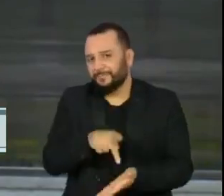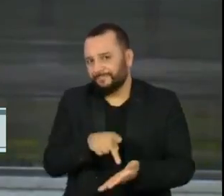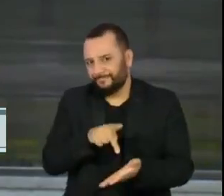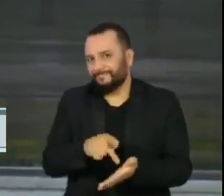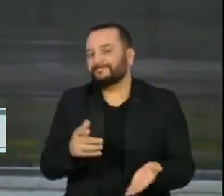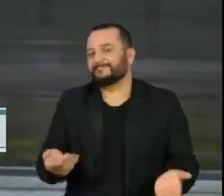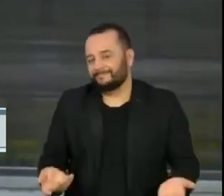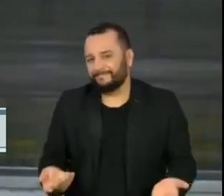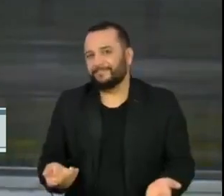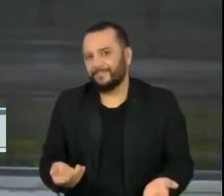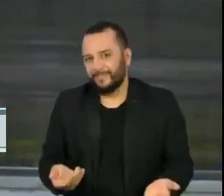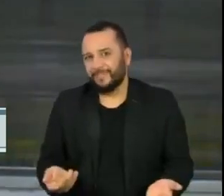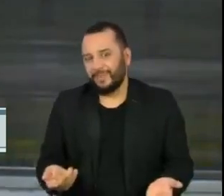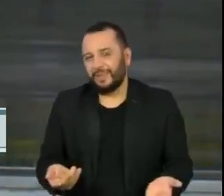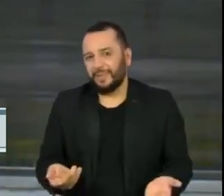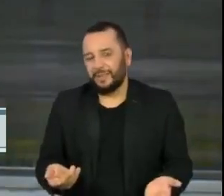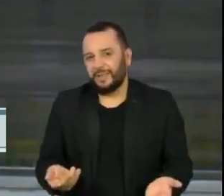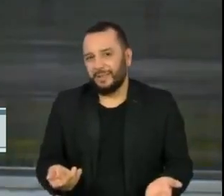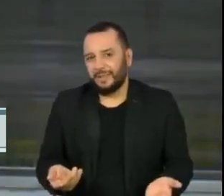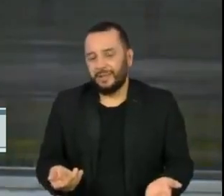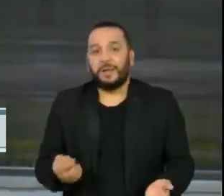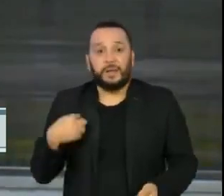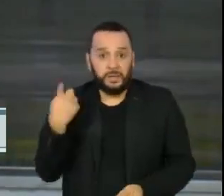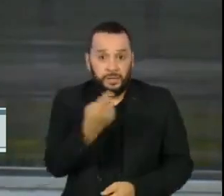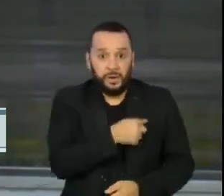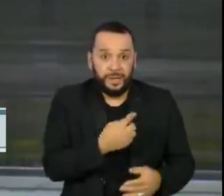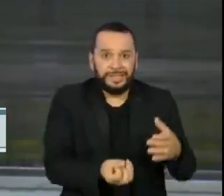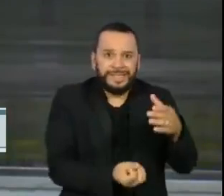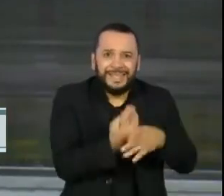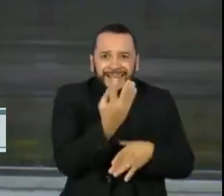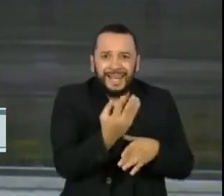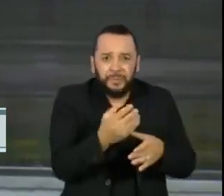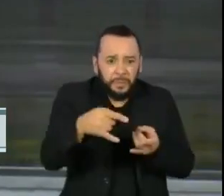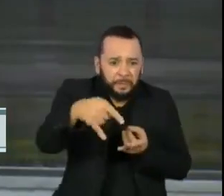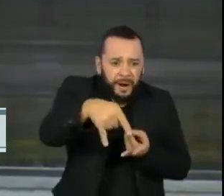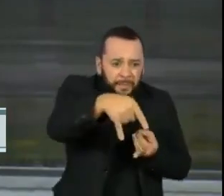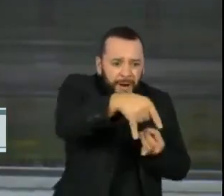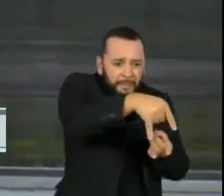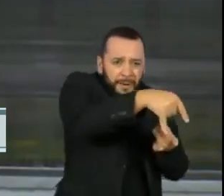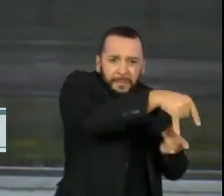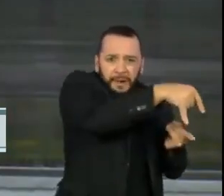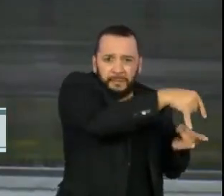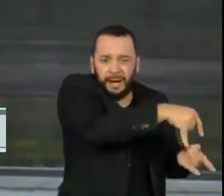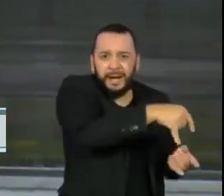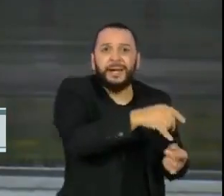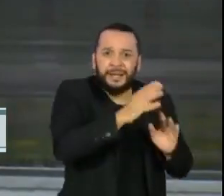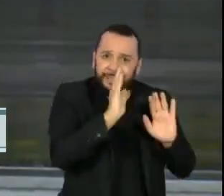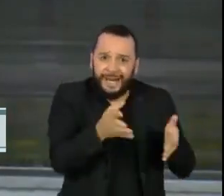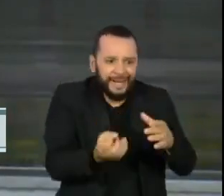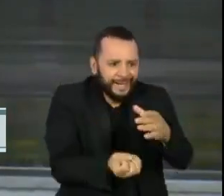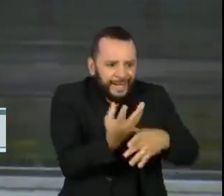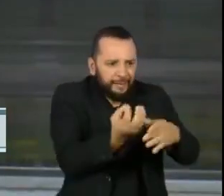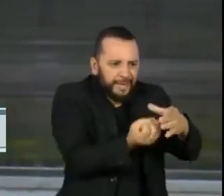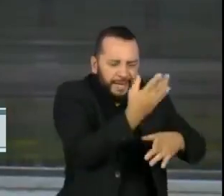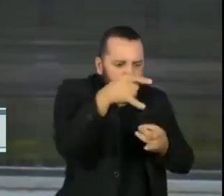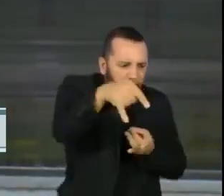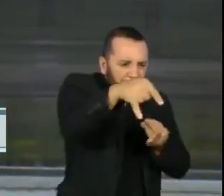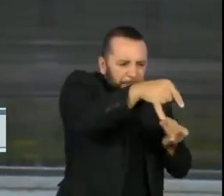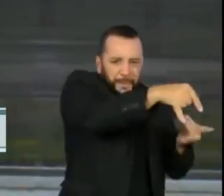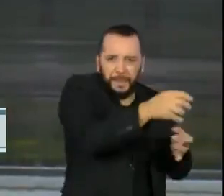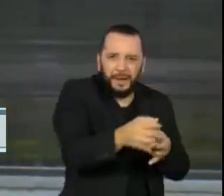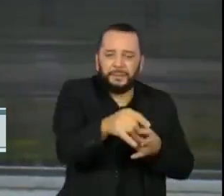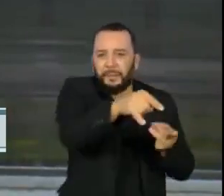Isso, mesmo abrindo novos leitos, como estamos fazendo, e hoje vamos anunciar novos leitos no sistema, ainda